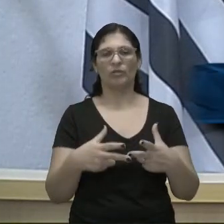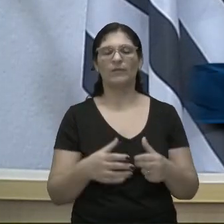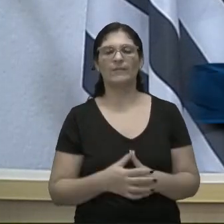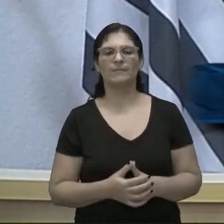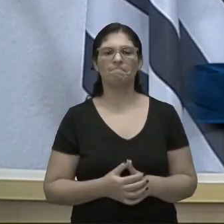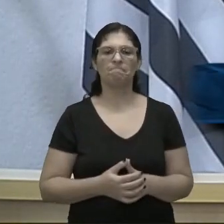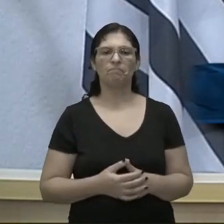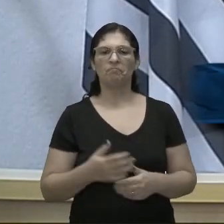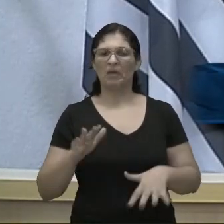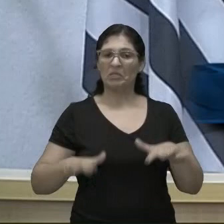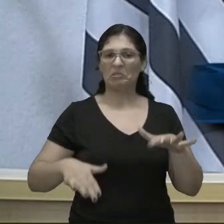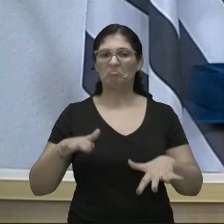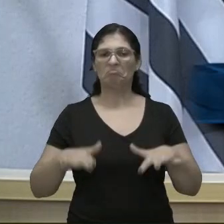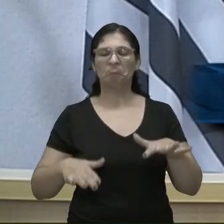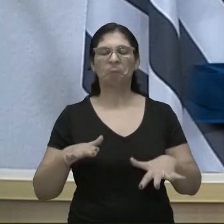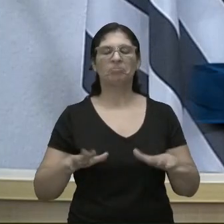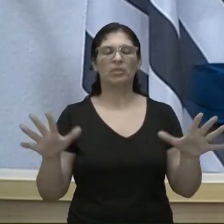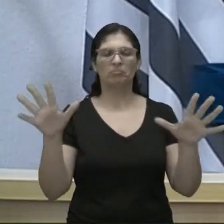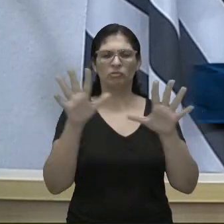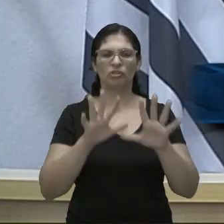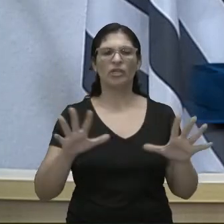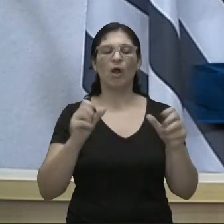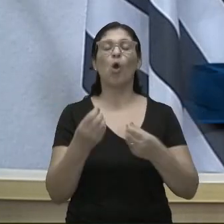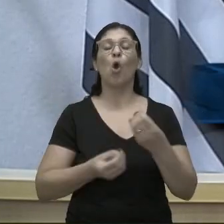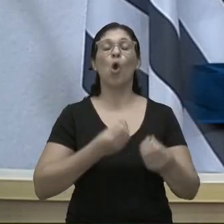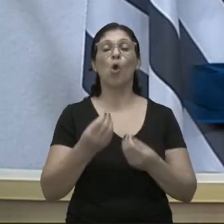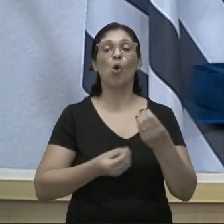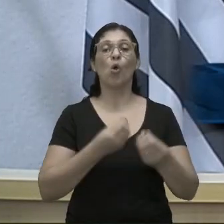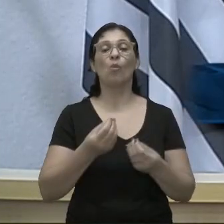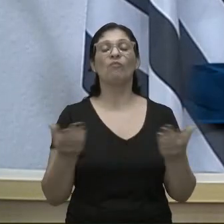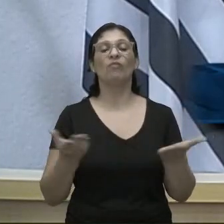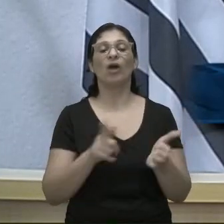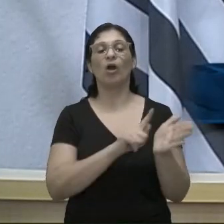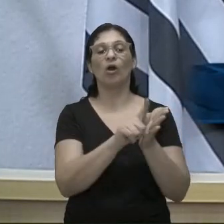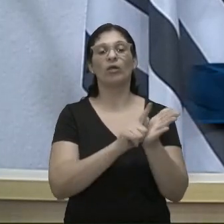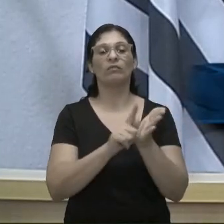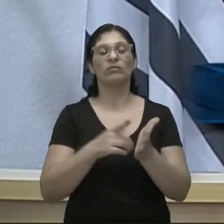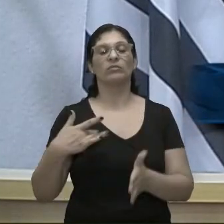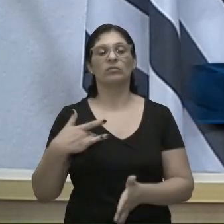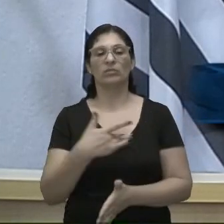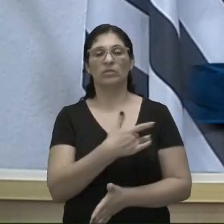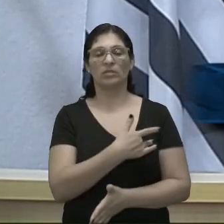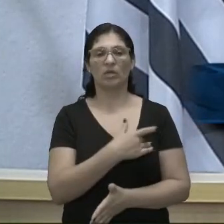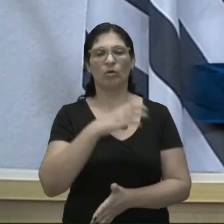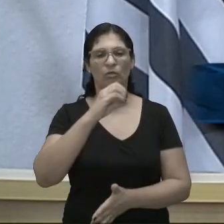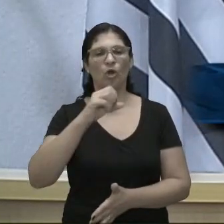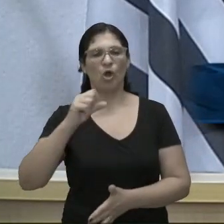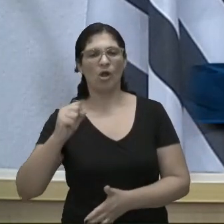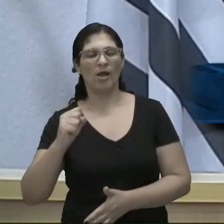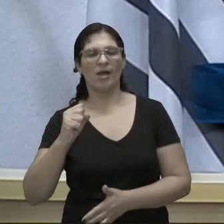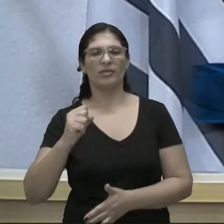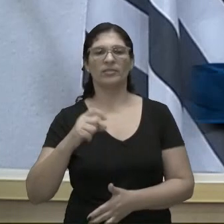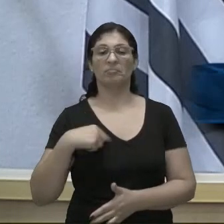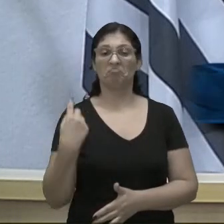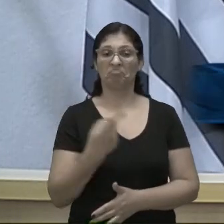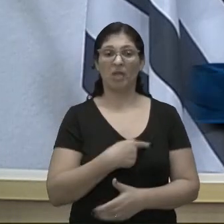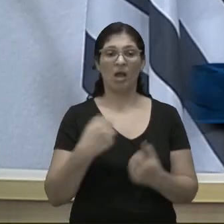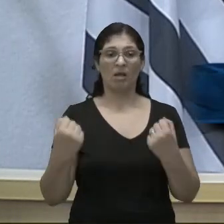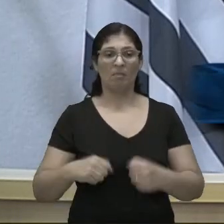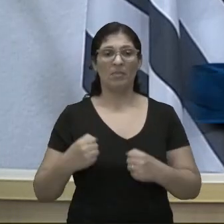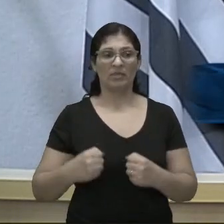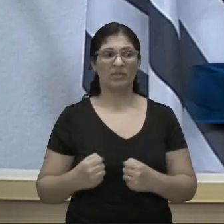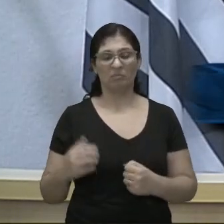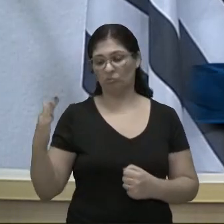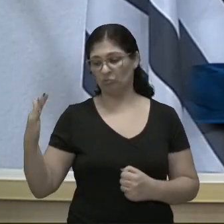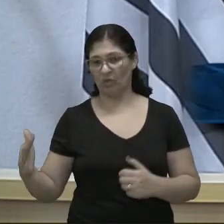que foi até agora a questão da CPI, que investiga as OS da saúde. A gente tem que ser imparcial, tem que